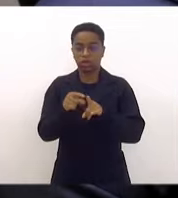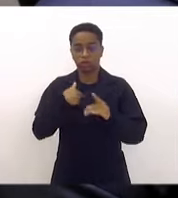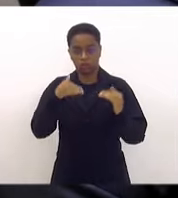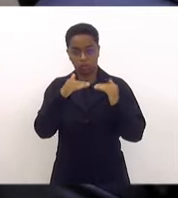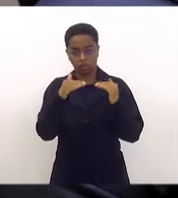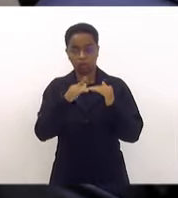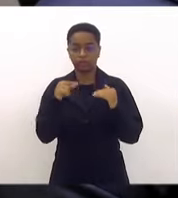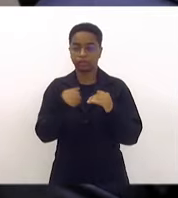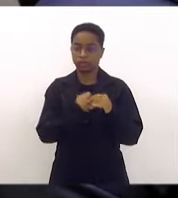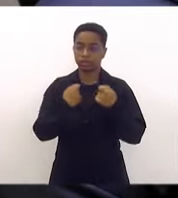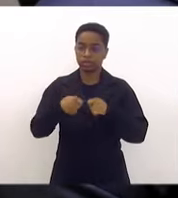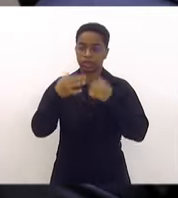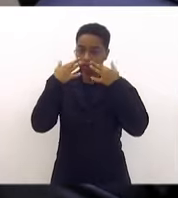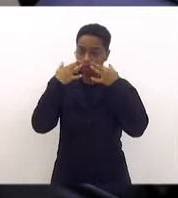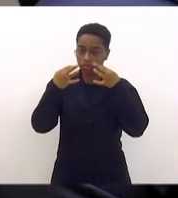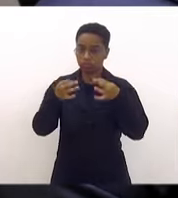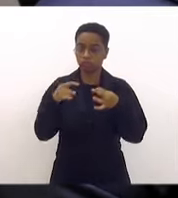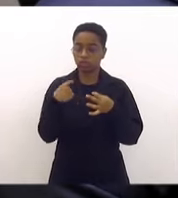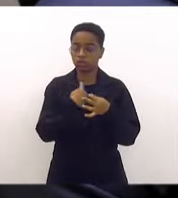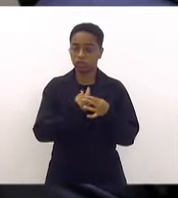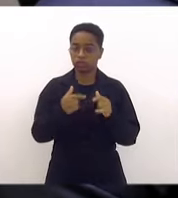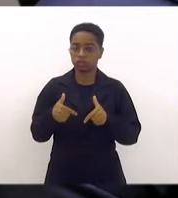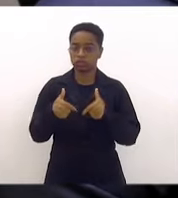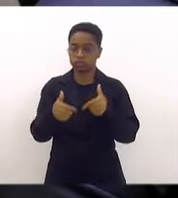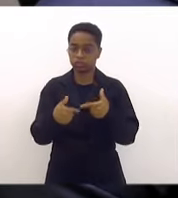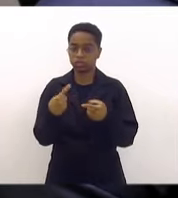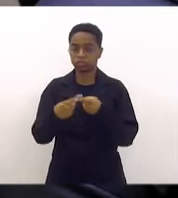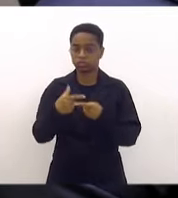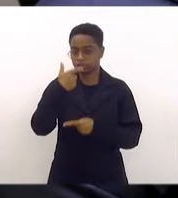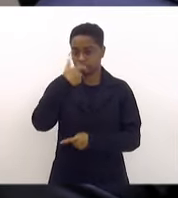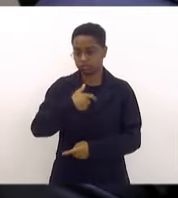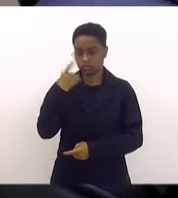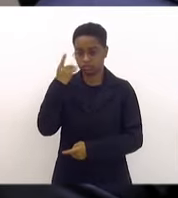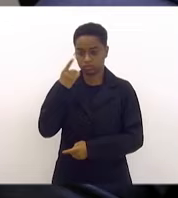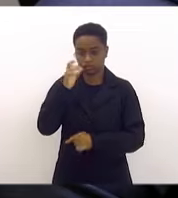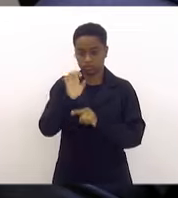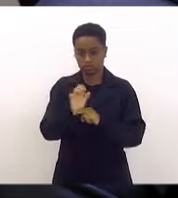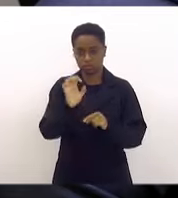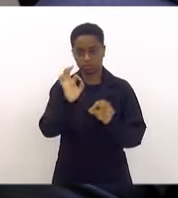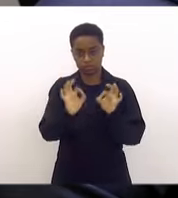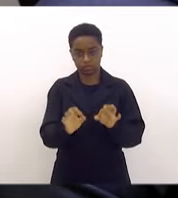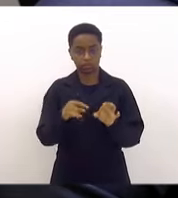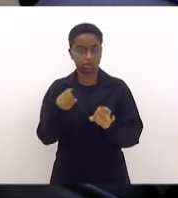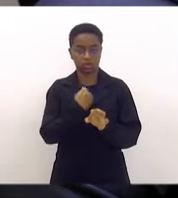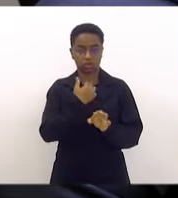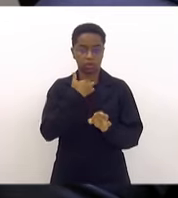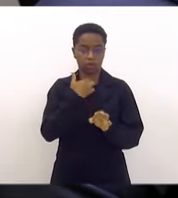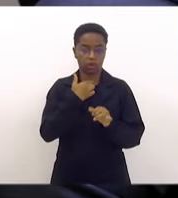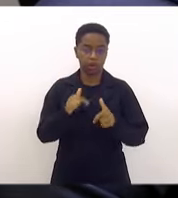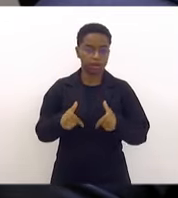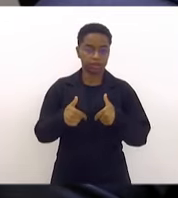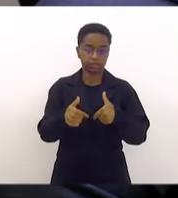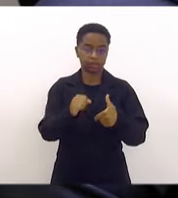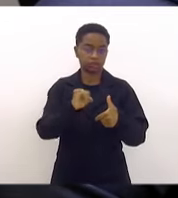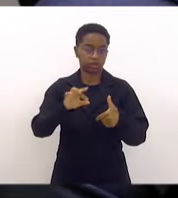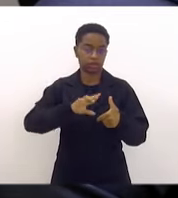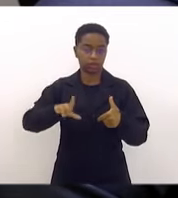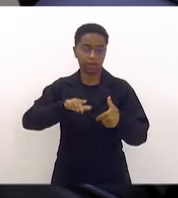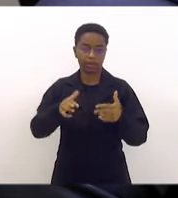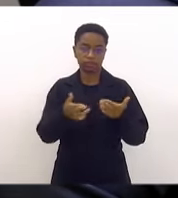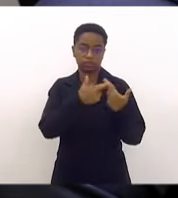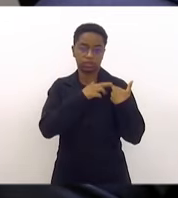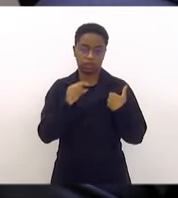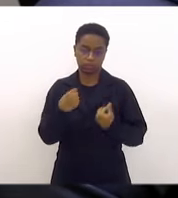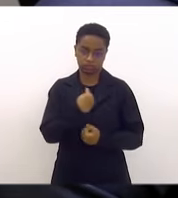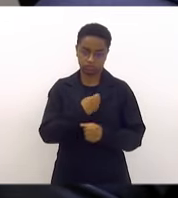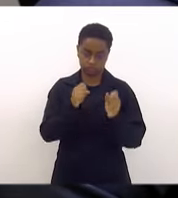às nossas prerrogativas enquanto deputados e deputadas estaduais né a gente não pode avançar naquilo que não é competência